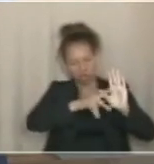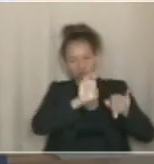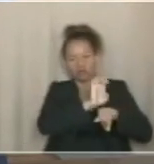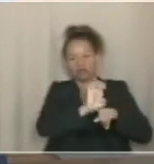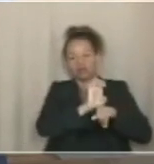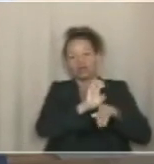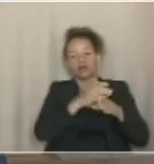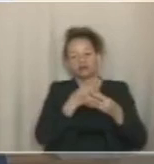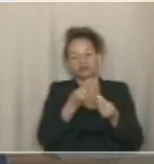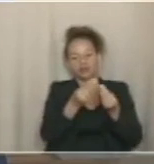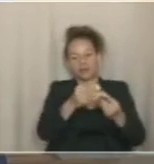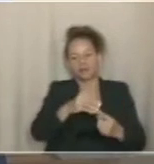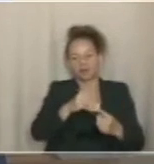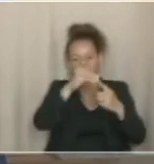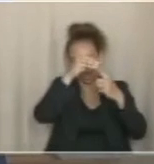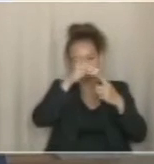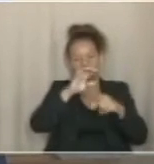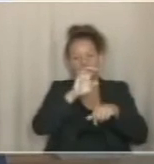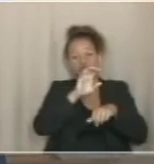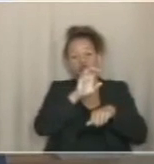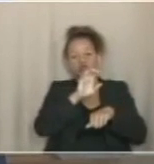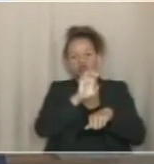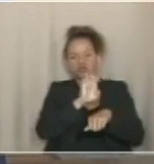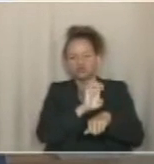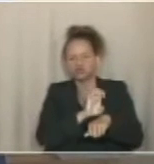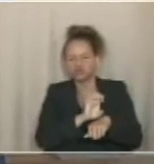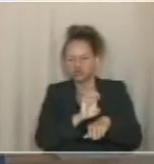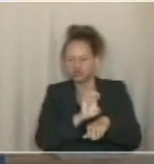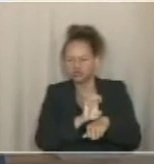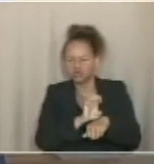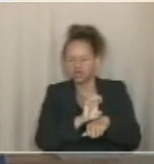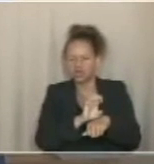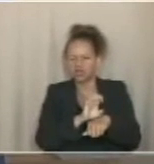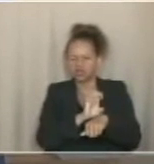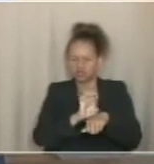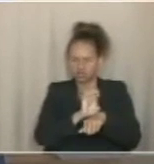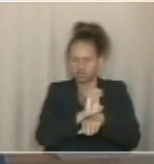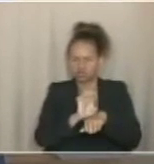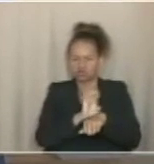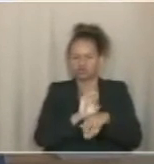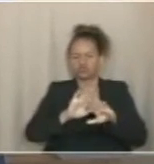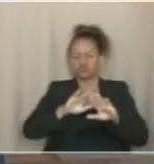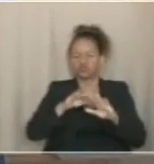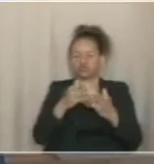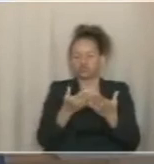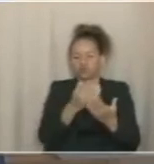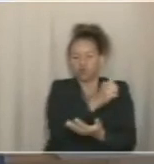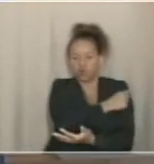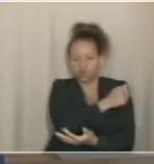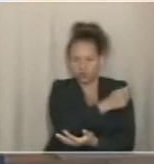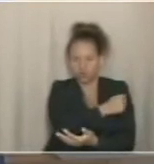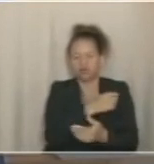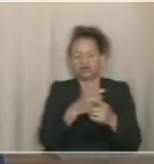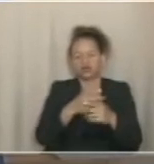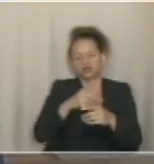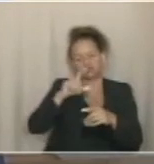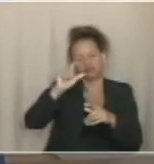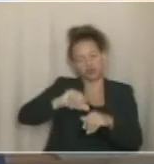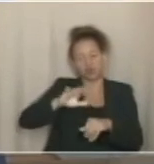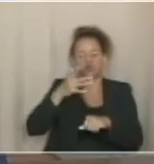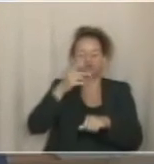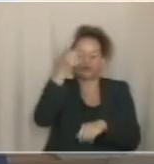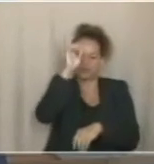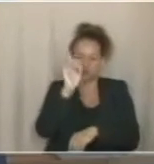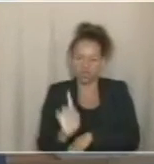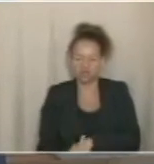oferecer prioridade nos estágios citados para os estudantes de baixa renda e com deficiência ou doenças raras.